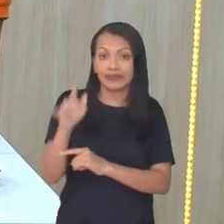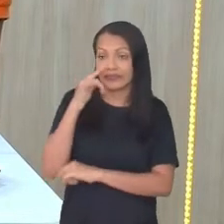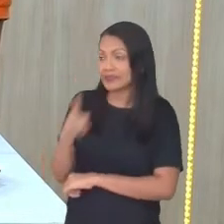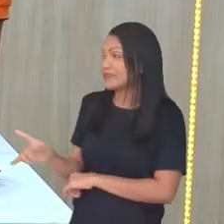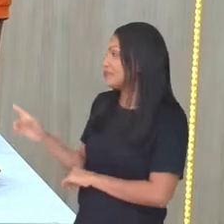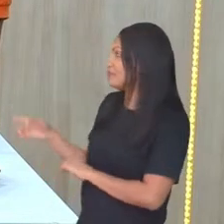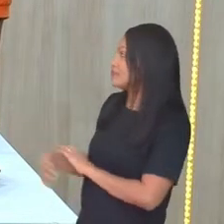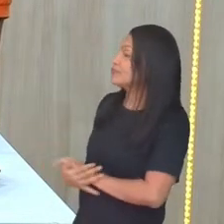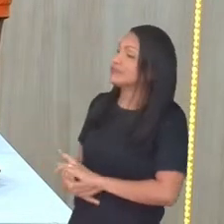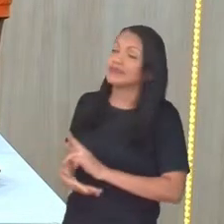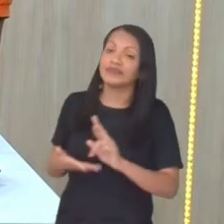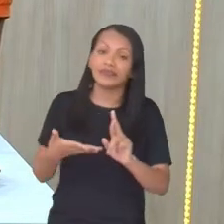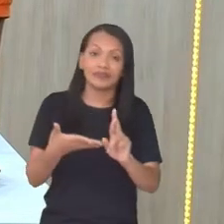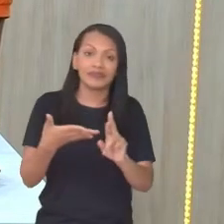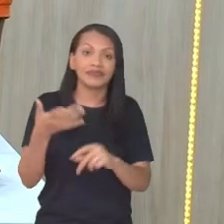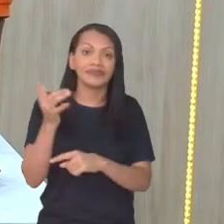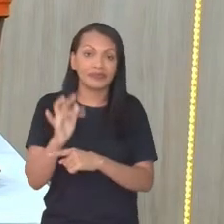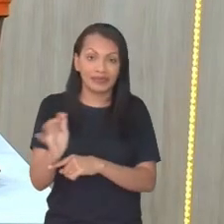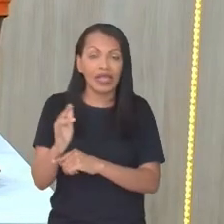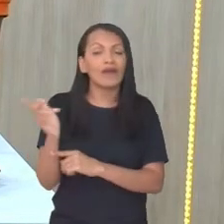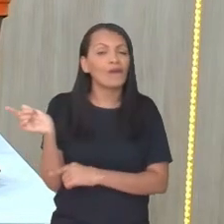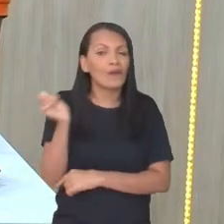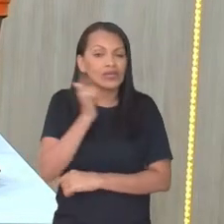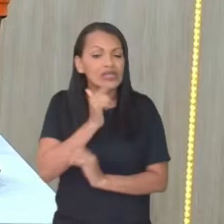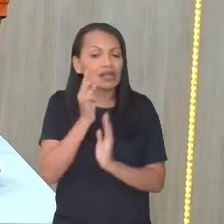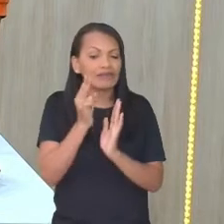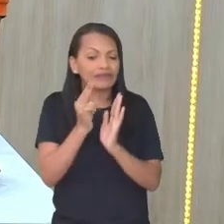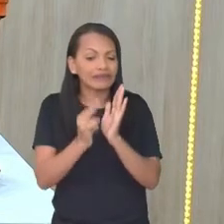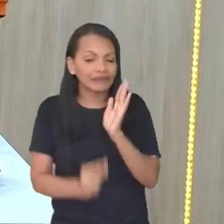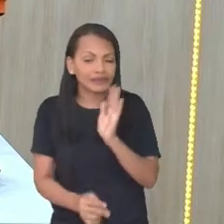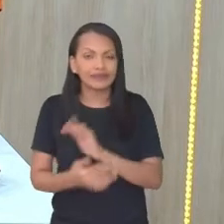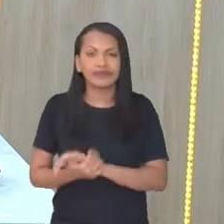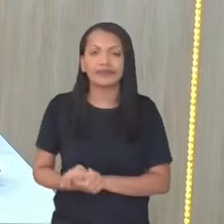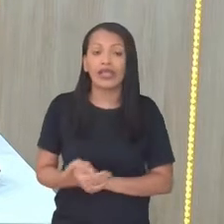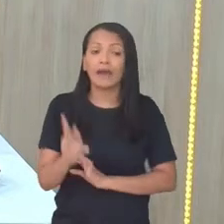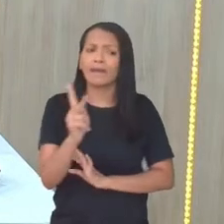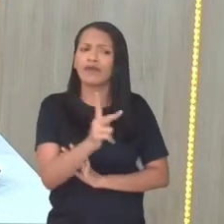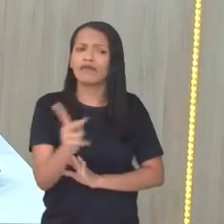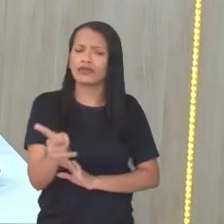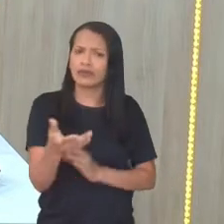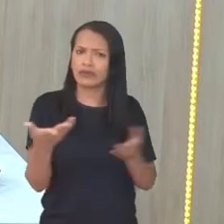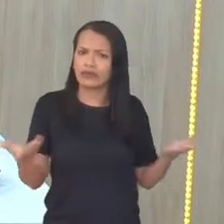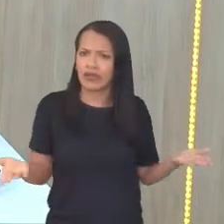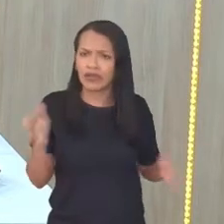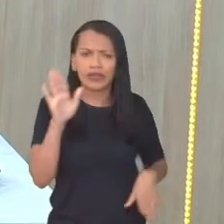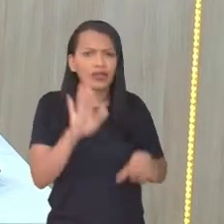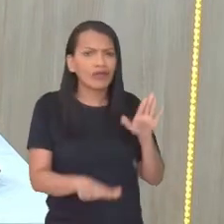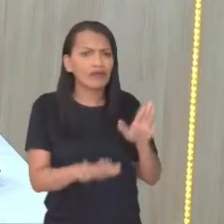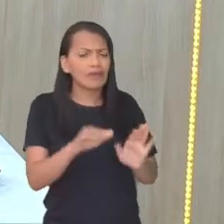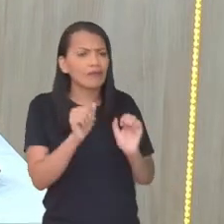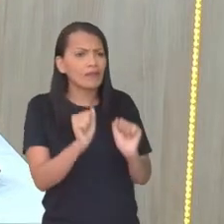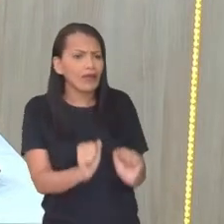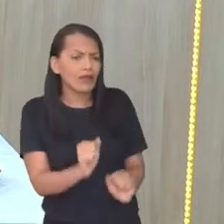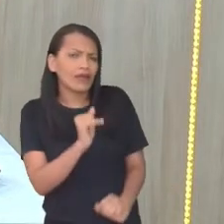dessa representação que se dá a leitura, certo? Professores, a gente